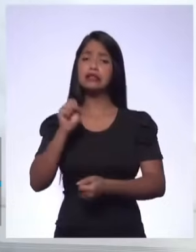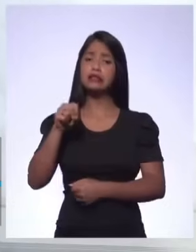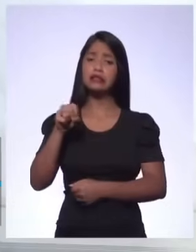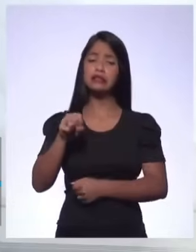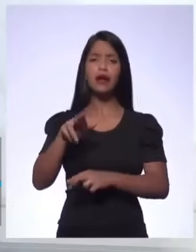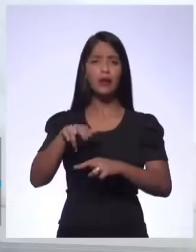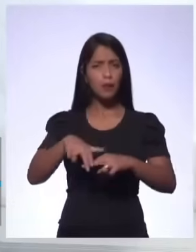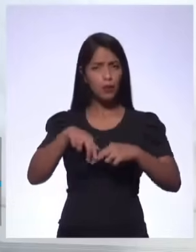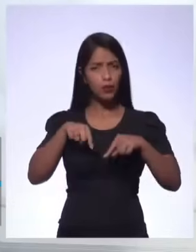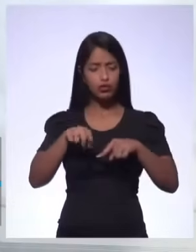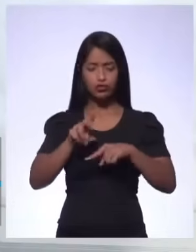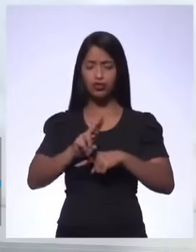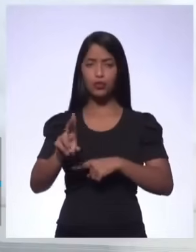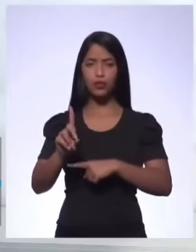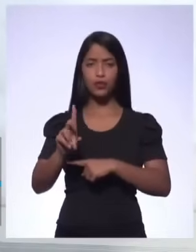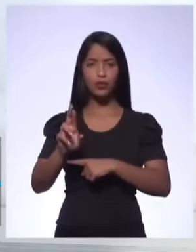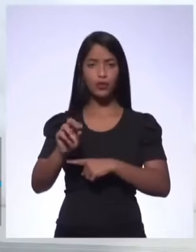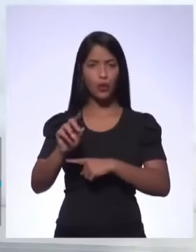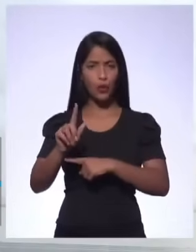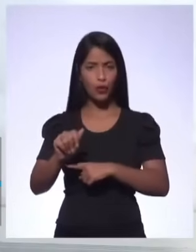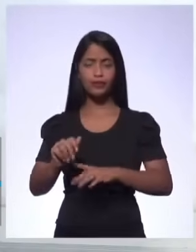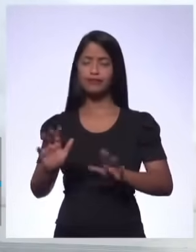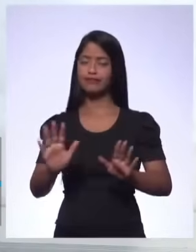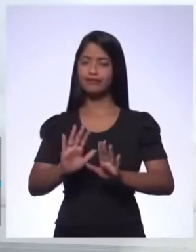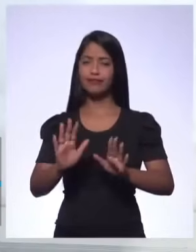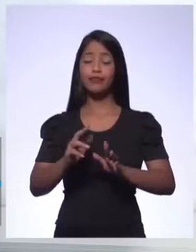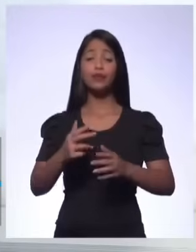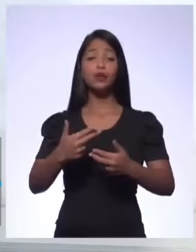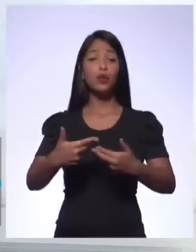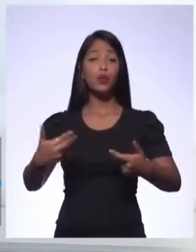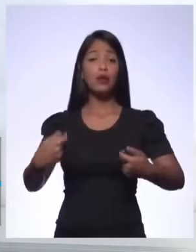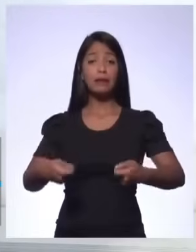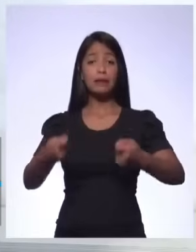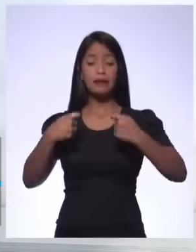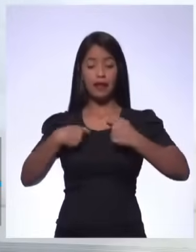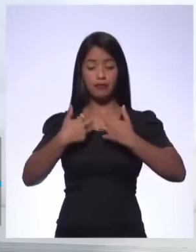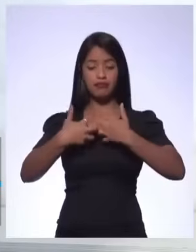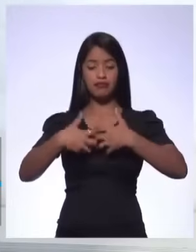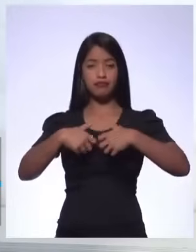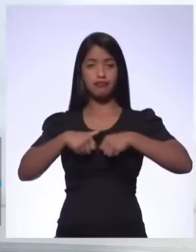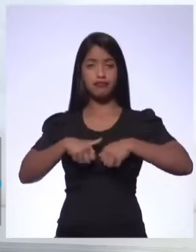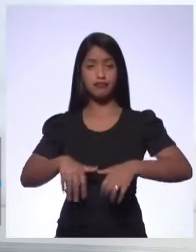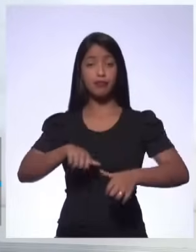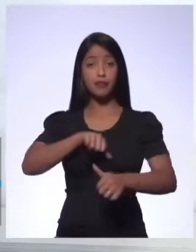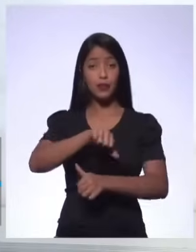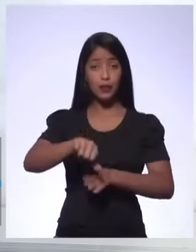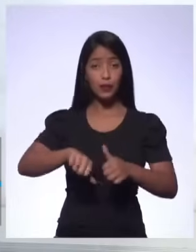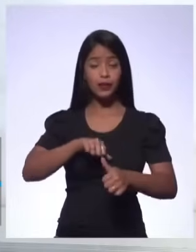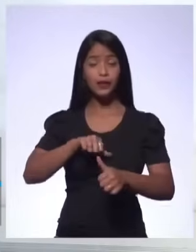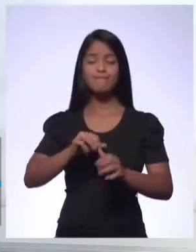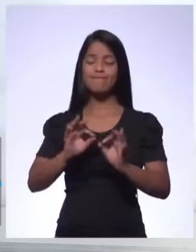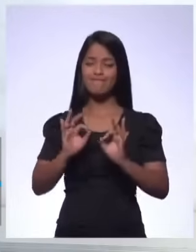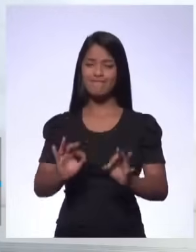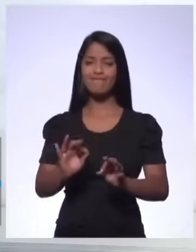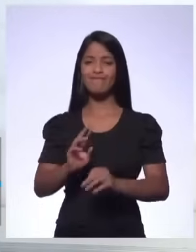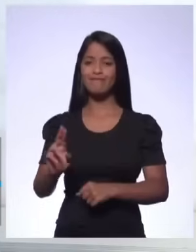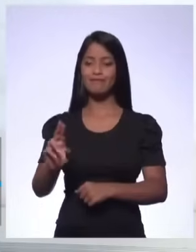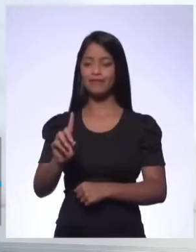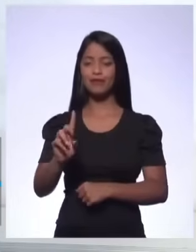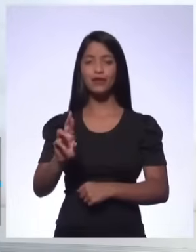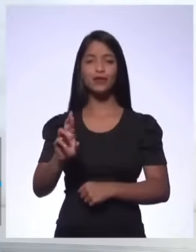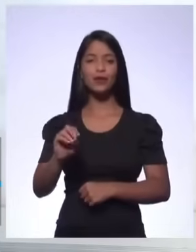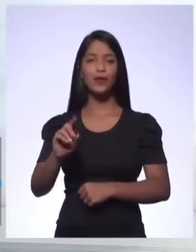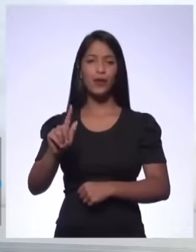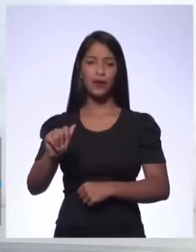uma droga. Qualquer coisa que altera o nosso metabolismo, né, vai ser considerado uma droga. Tudo bem? E aí vai depender se ela